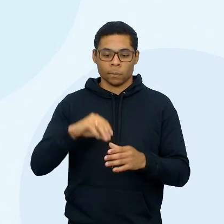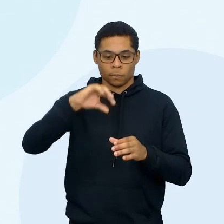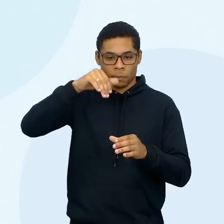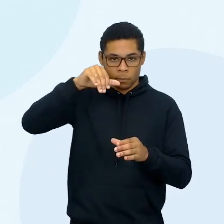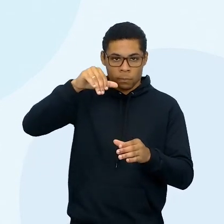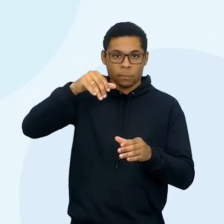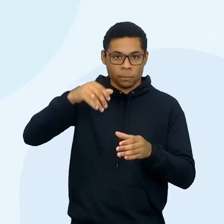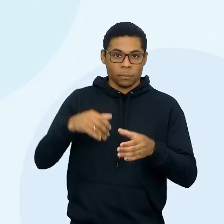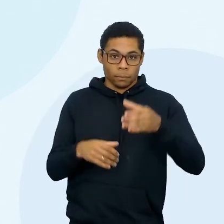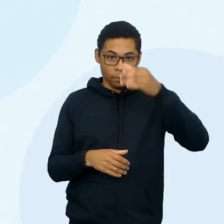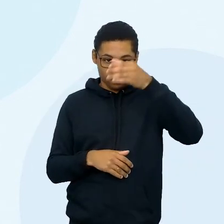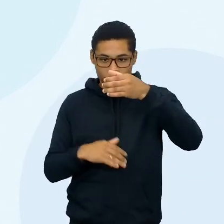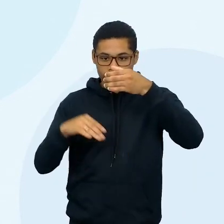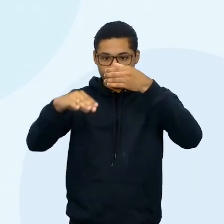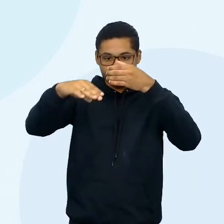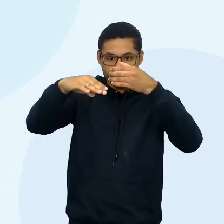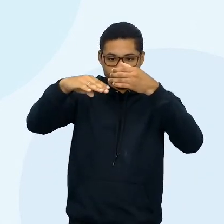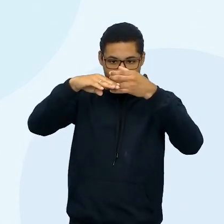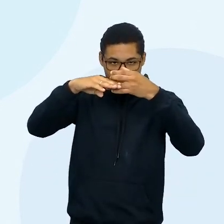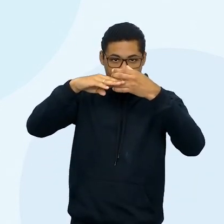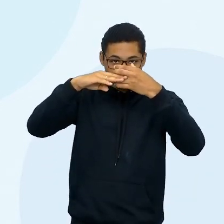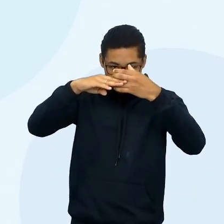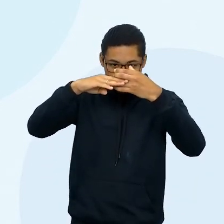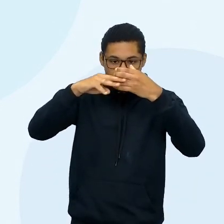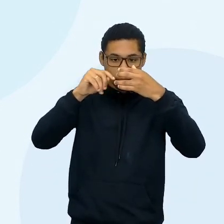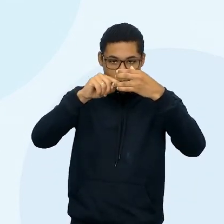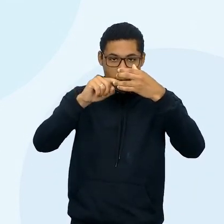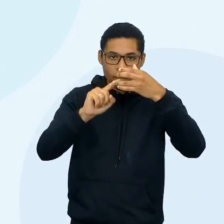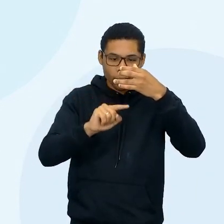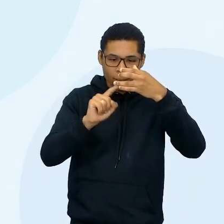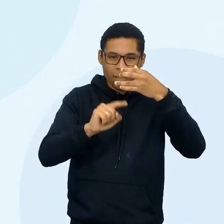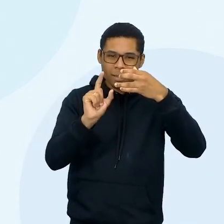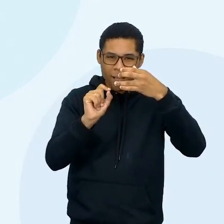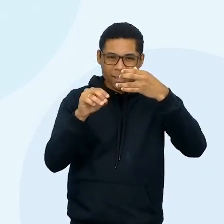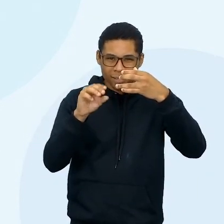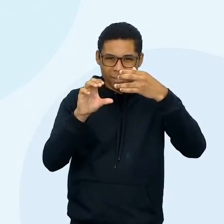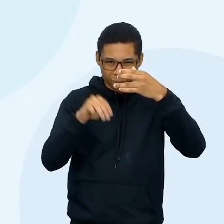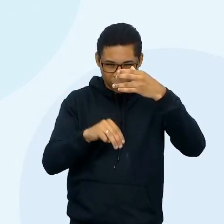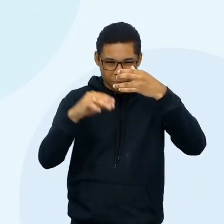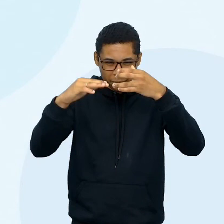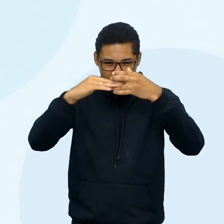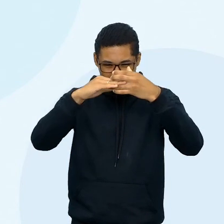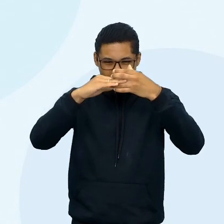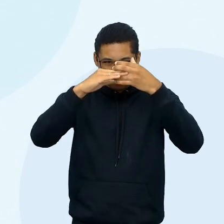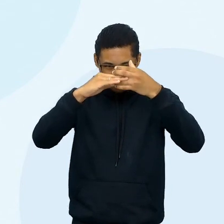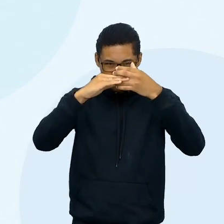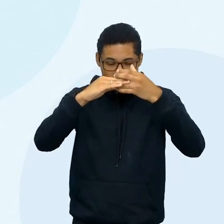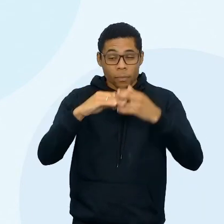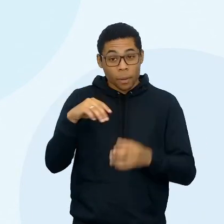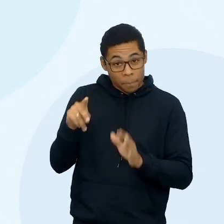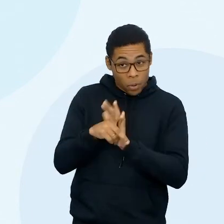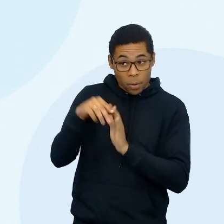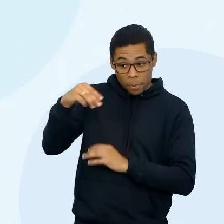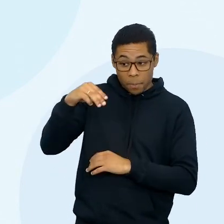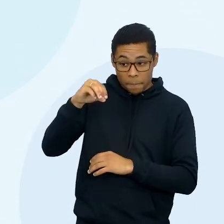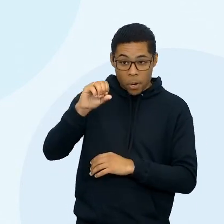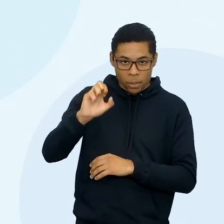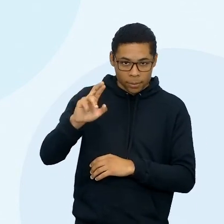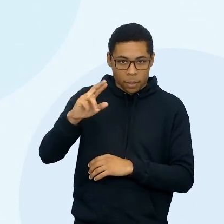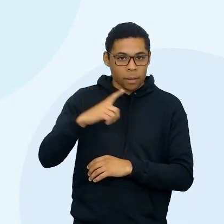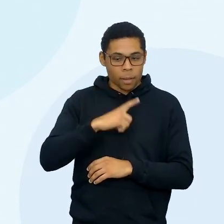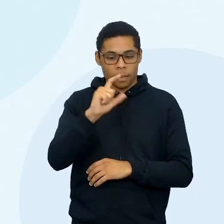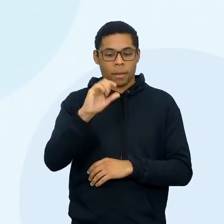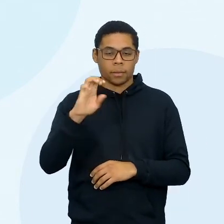garrafa PET de 2 litros, que a gente encaixa no telhado para fazer a lâmpada de Moser funcionar, tem